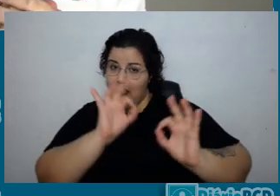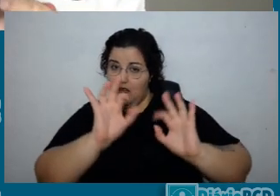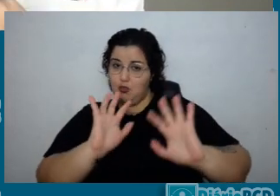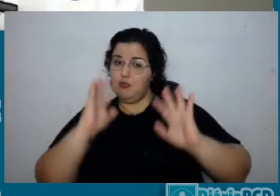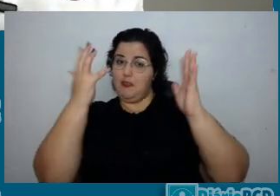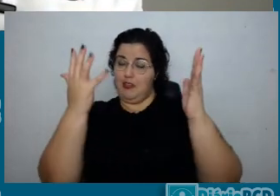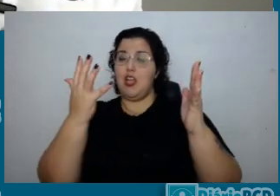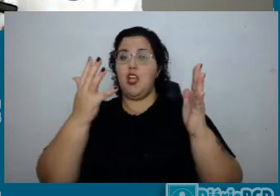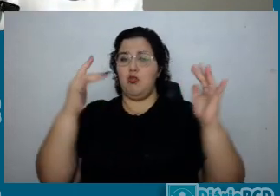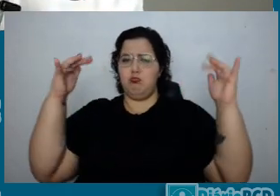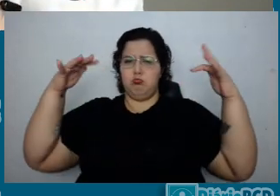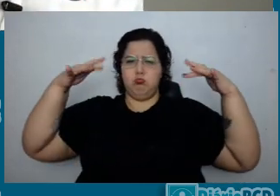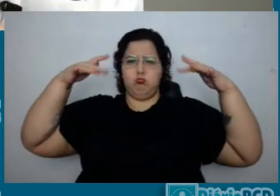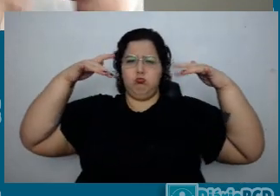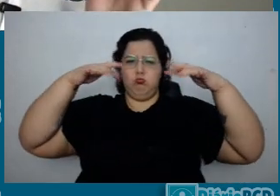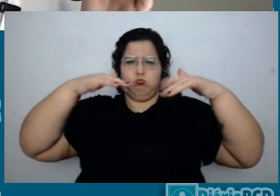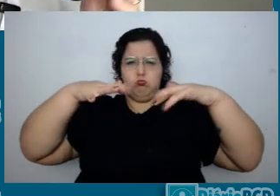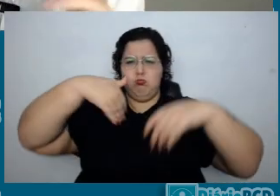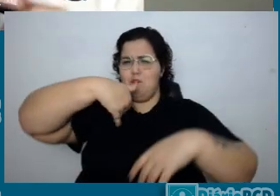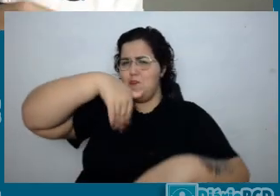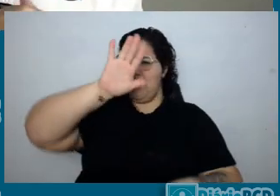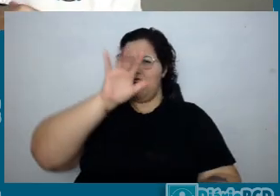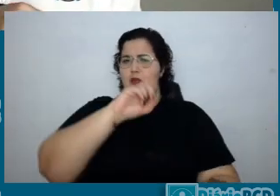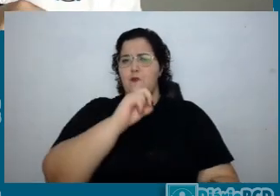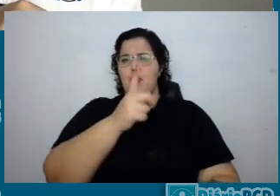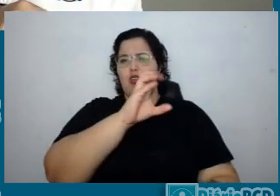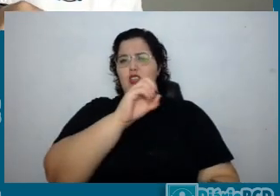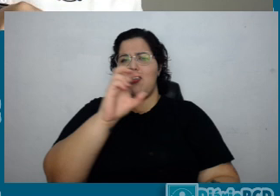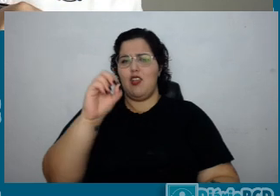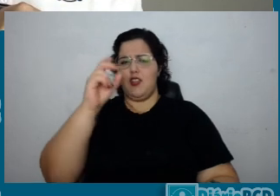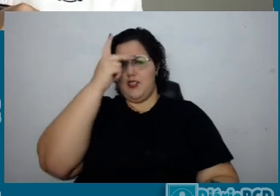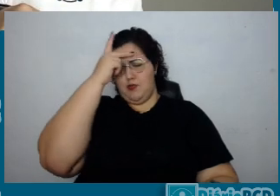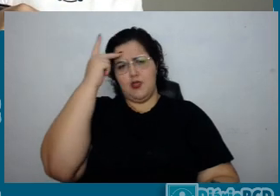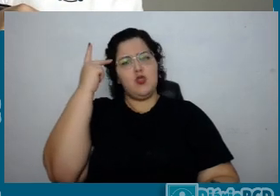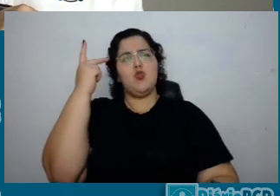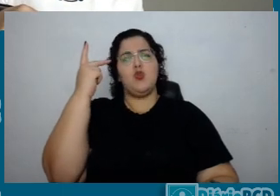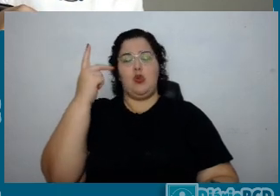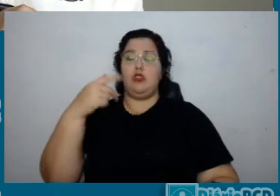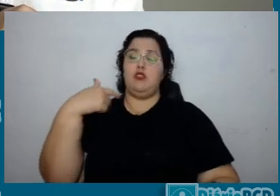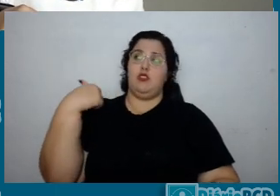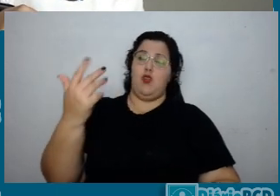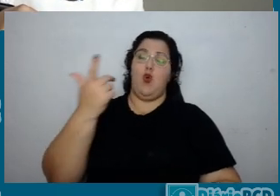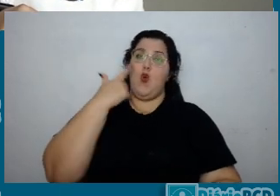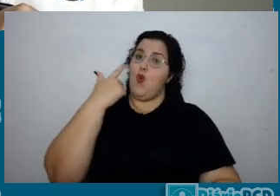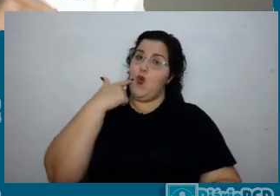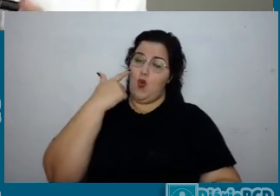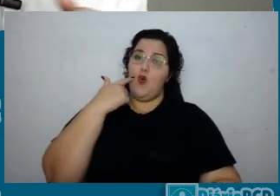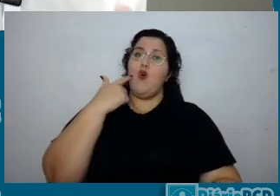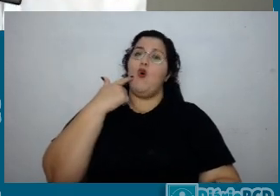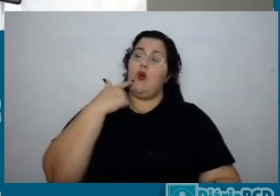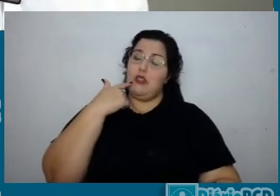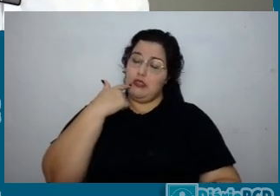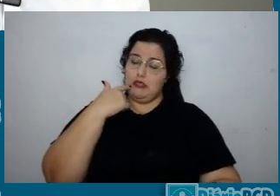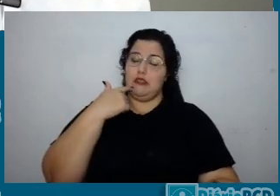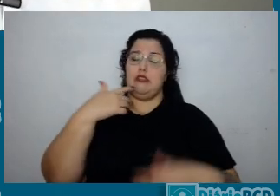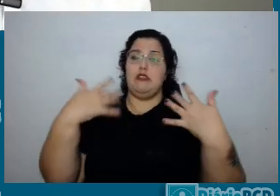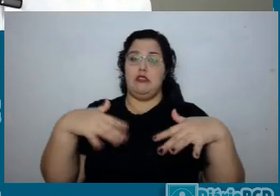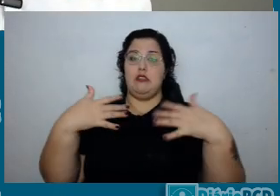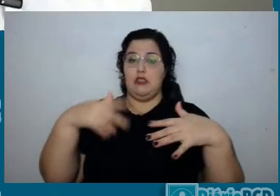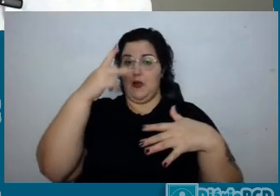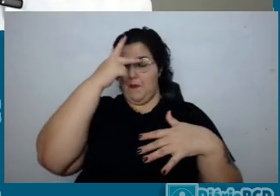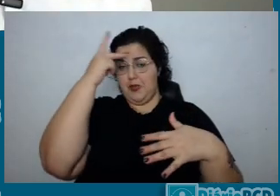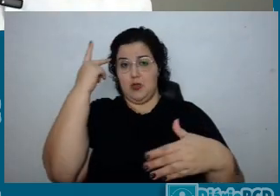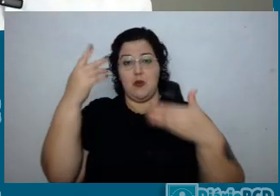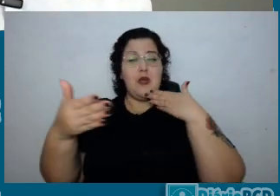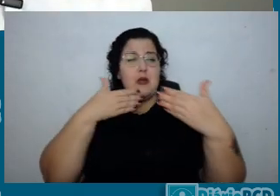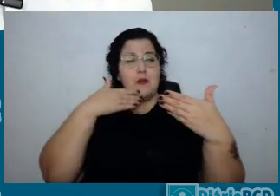essa conferência que vai reunir aí mais de 1.500 pessoas na capital federal? Olha, dependendo da quantidade de pessoas